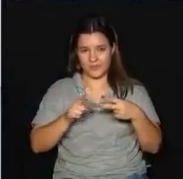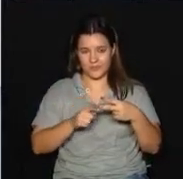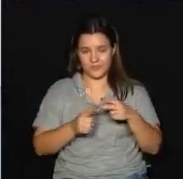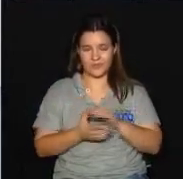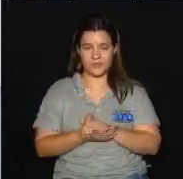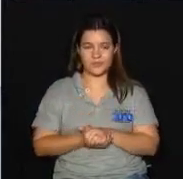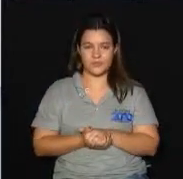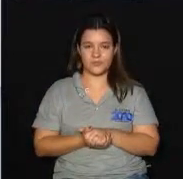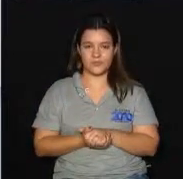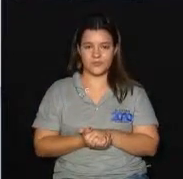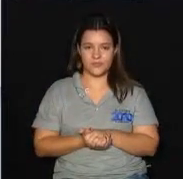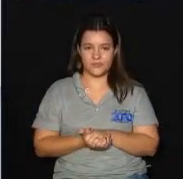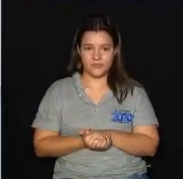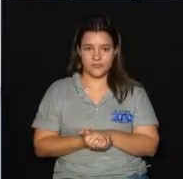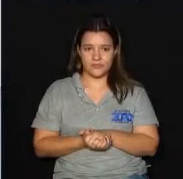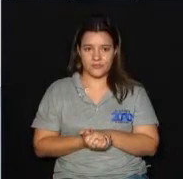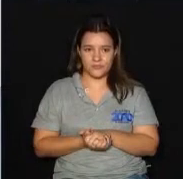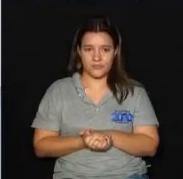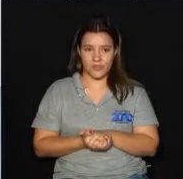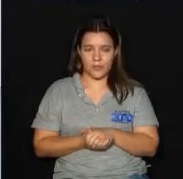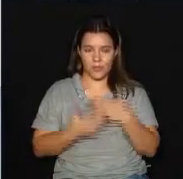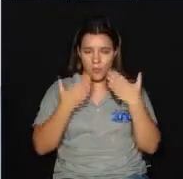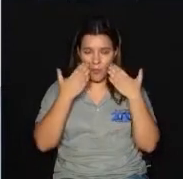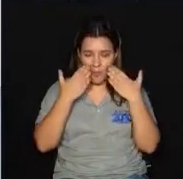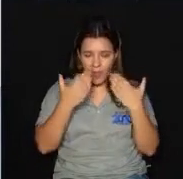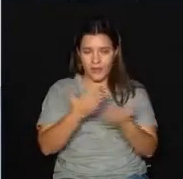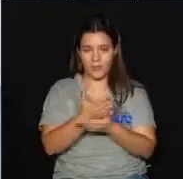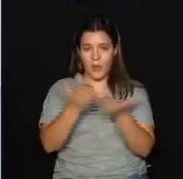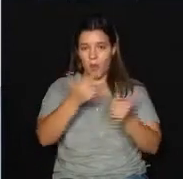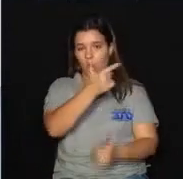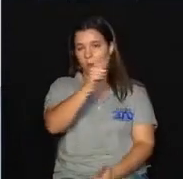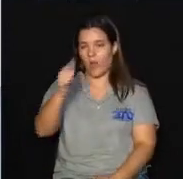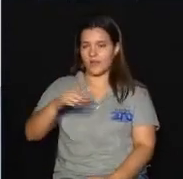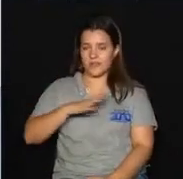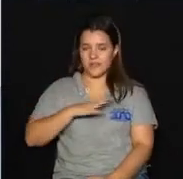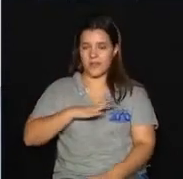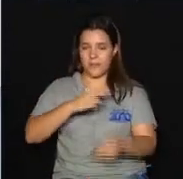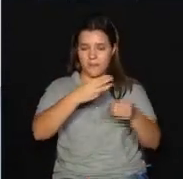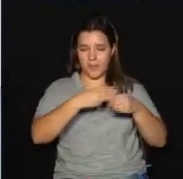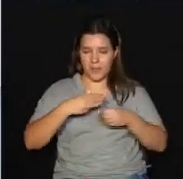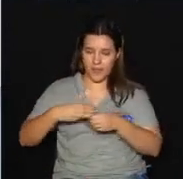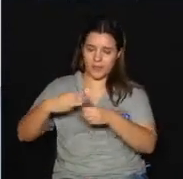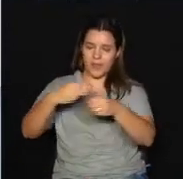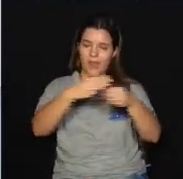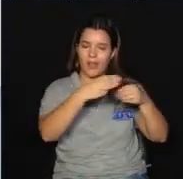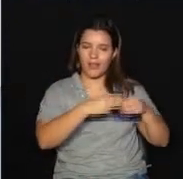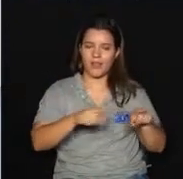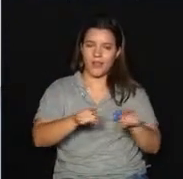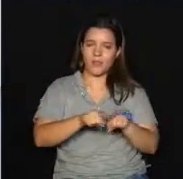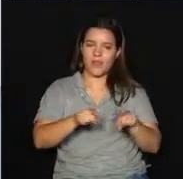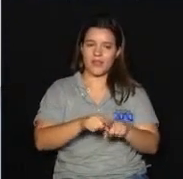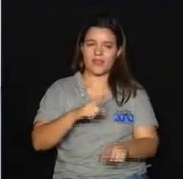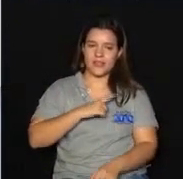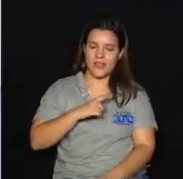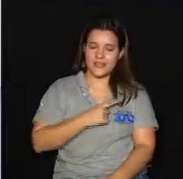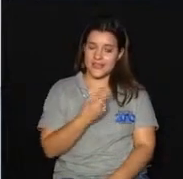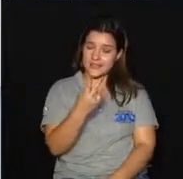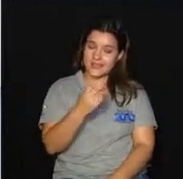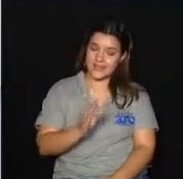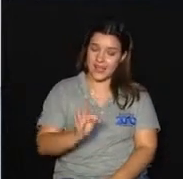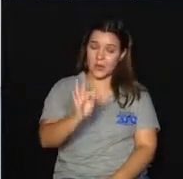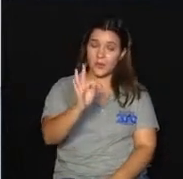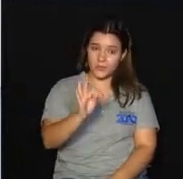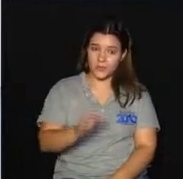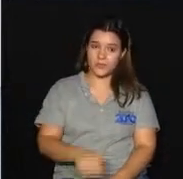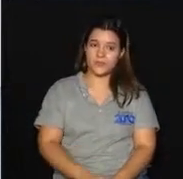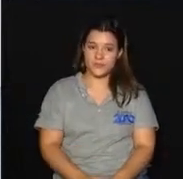35.282 votos. É a atualização que a gente faz aqui das cidades da região